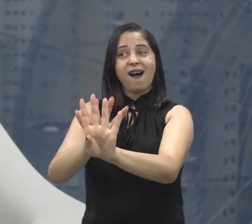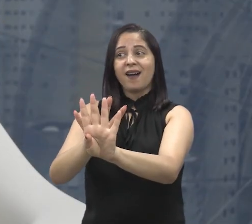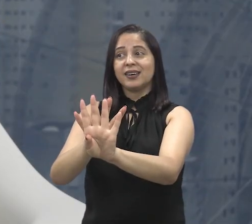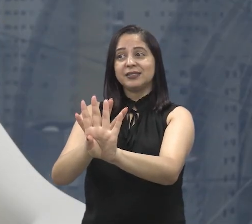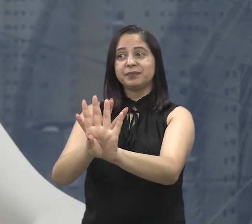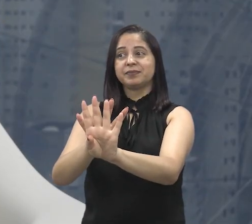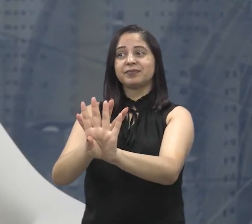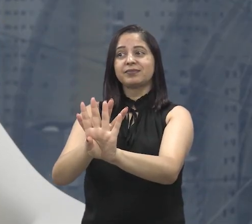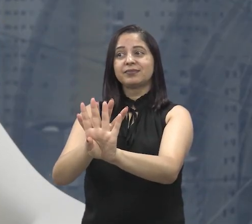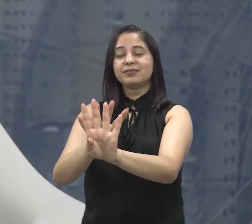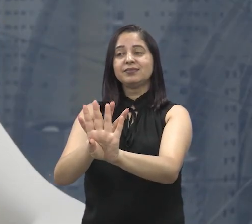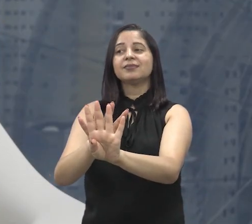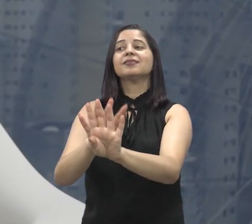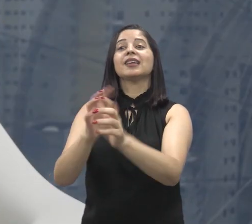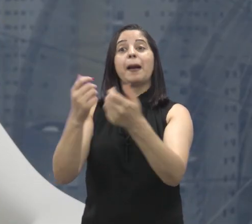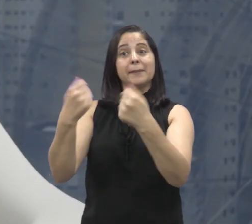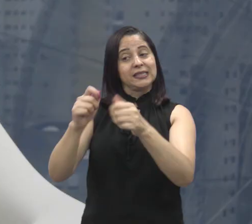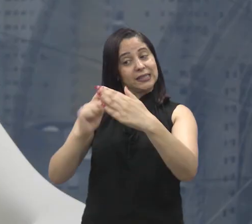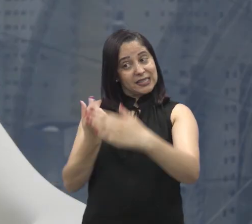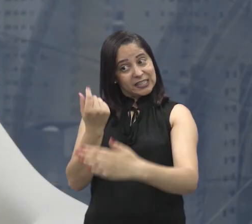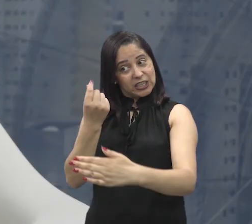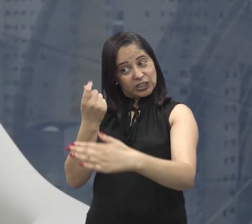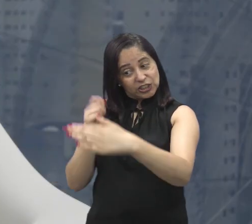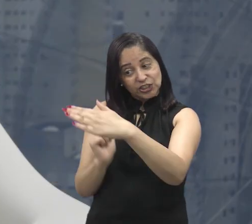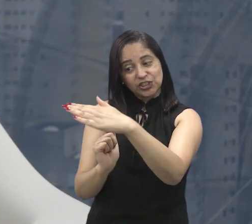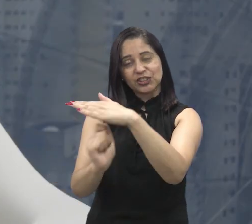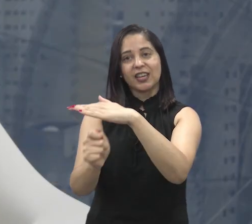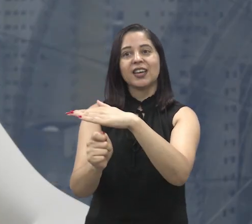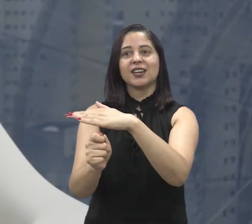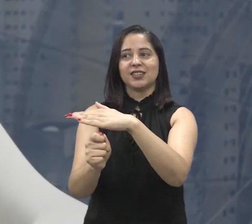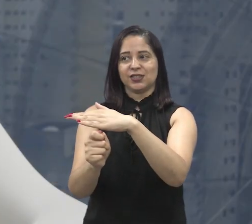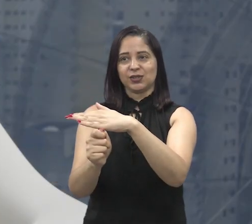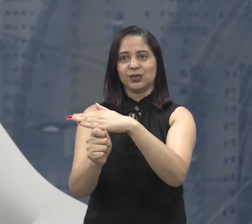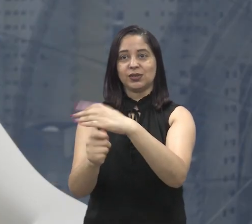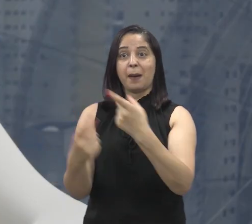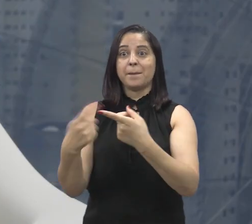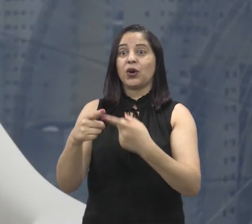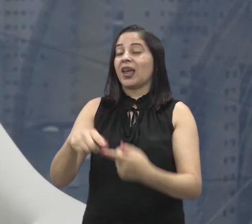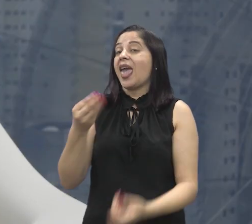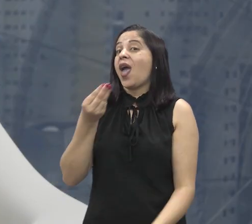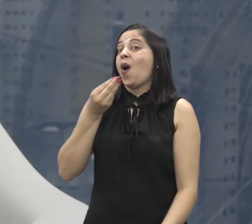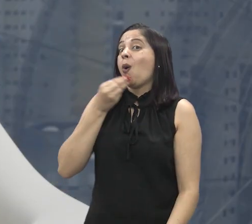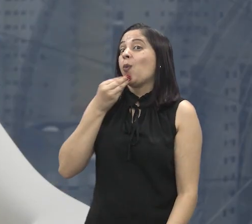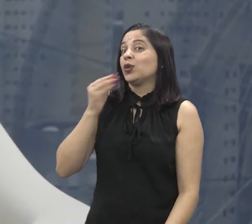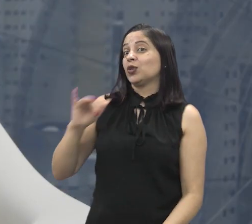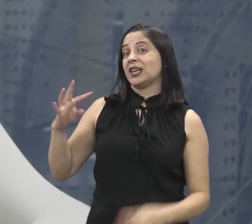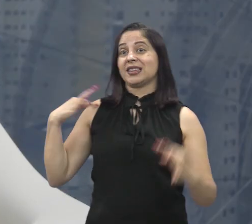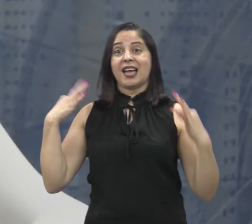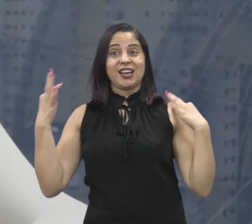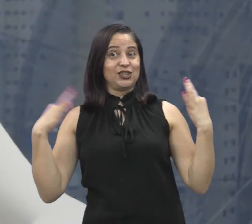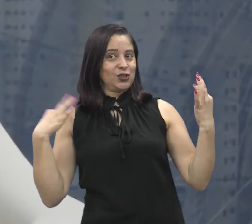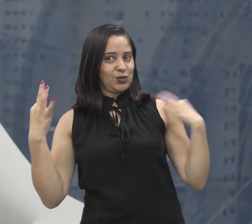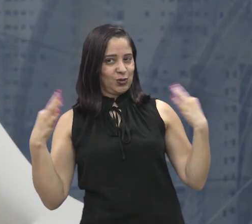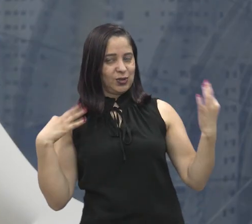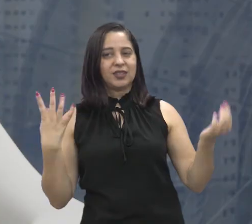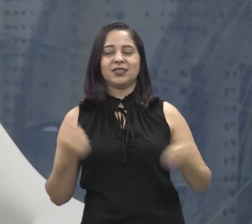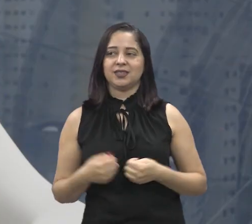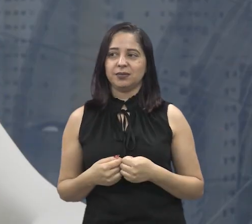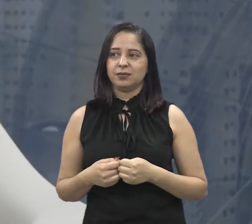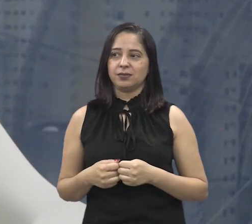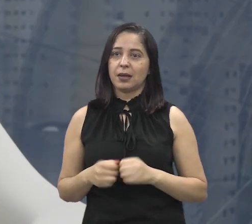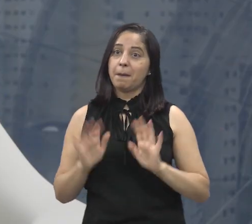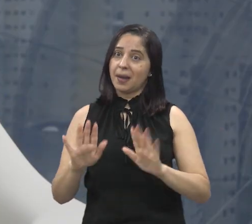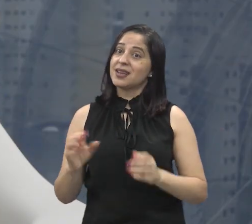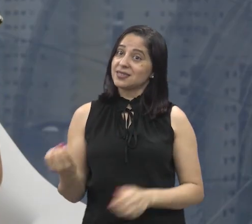precisam de injeção também de recursos. Não se faz turismo e cultura sem pensar na pasta orçamentária. É